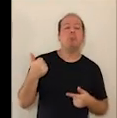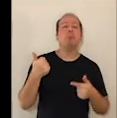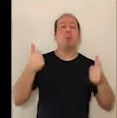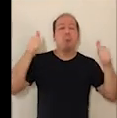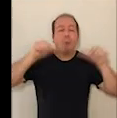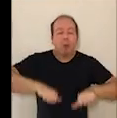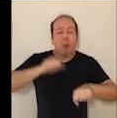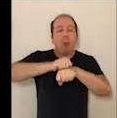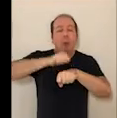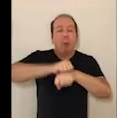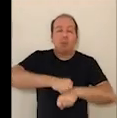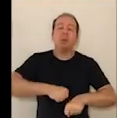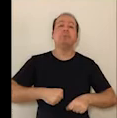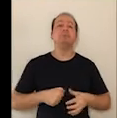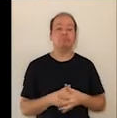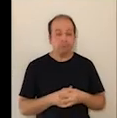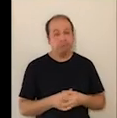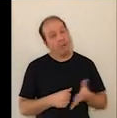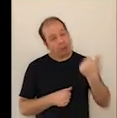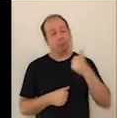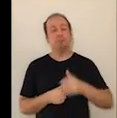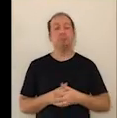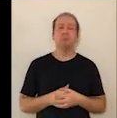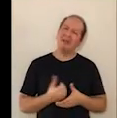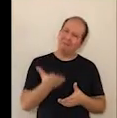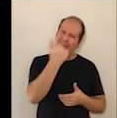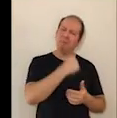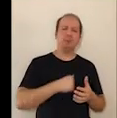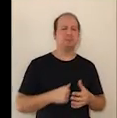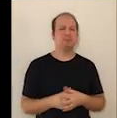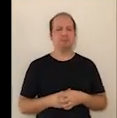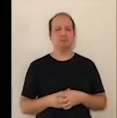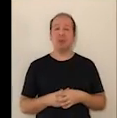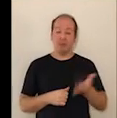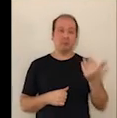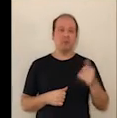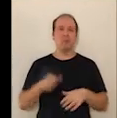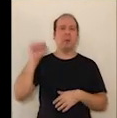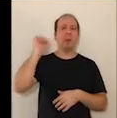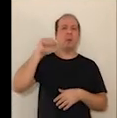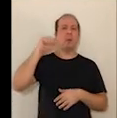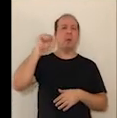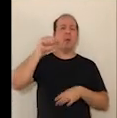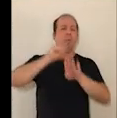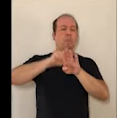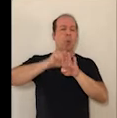acabam no asilo dos pobres. Vamos! Vamos! Batidas na